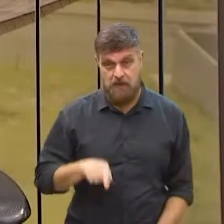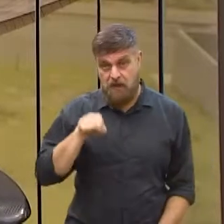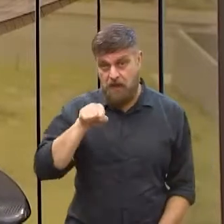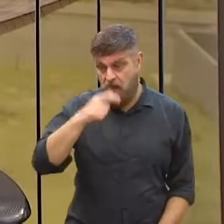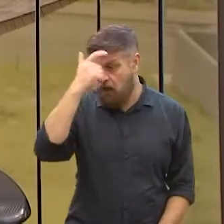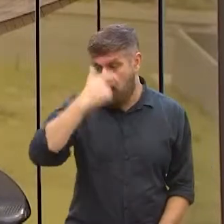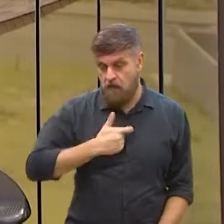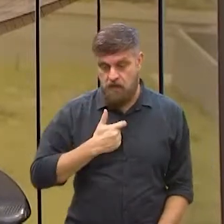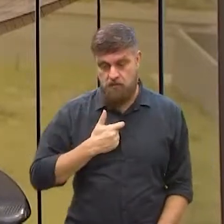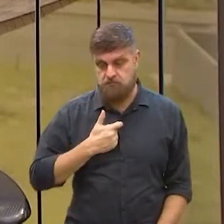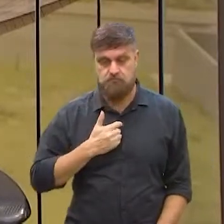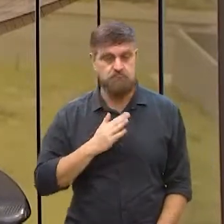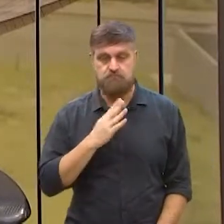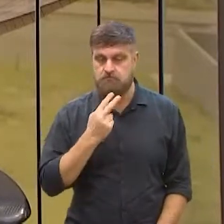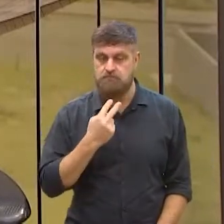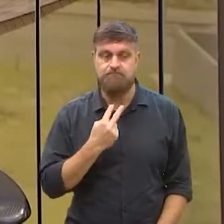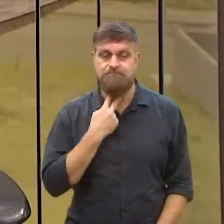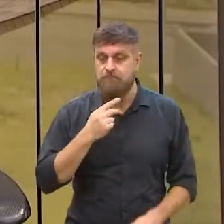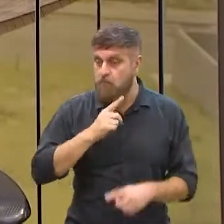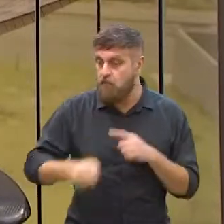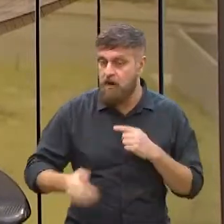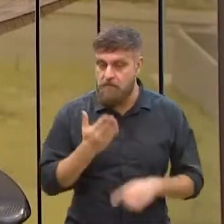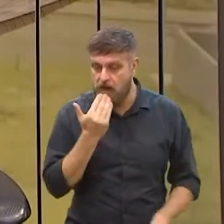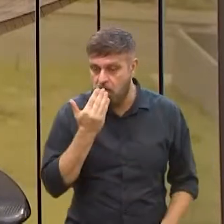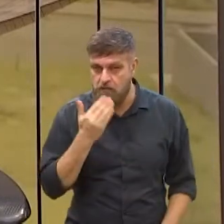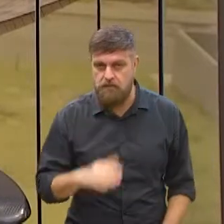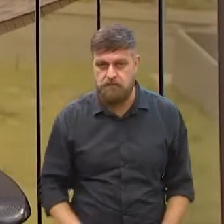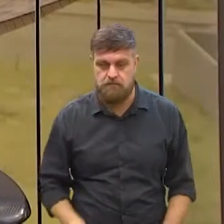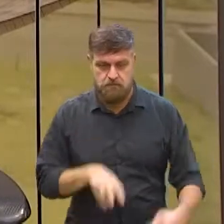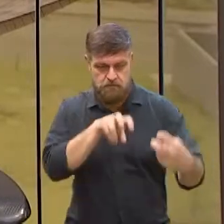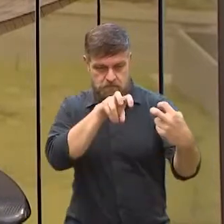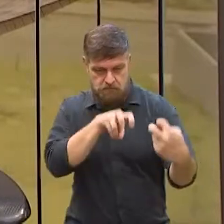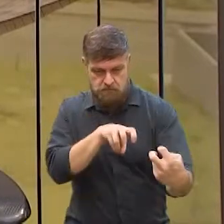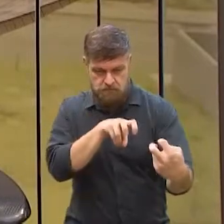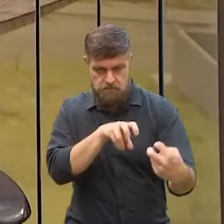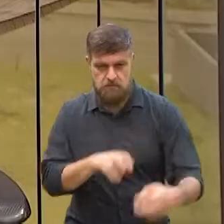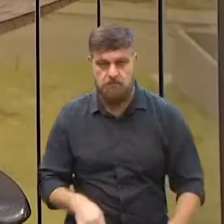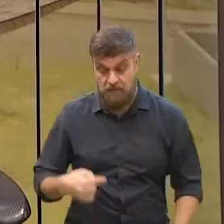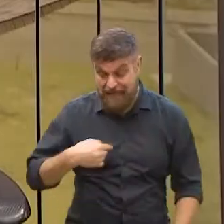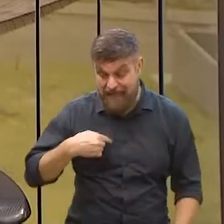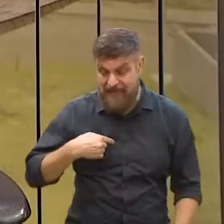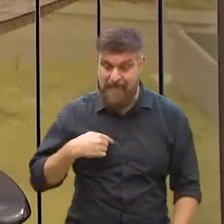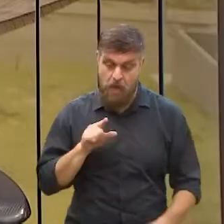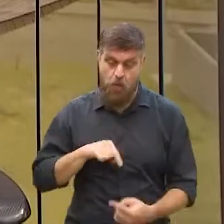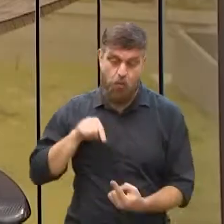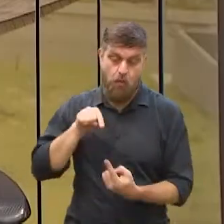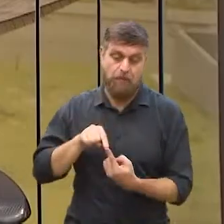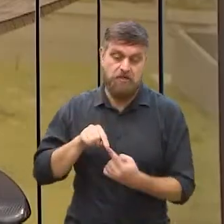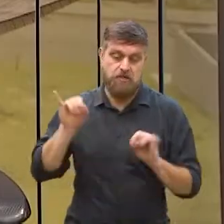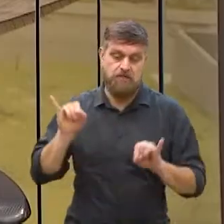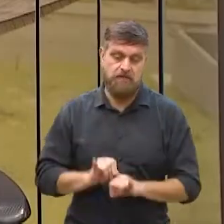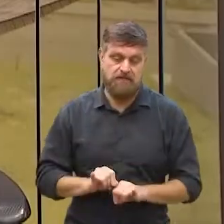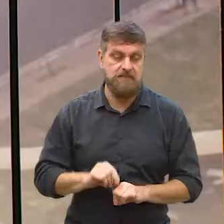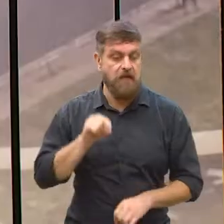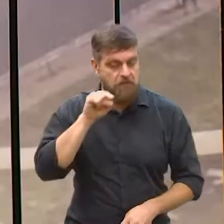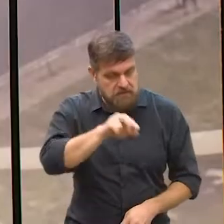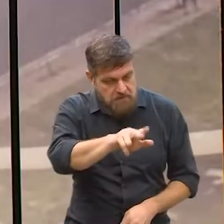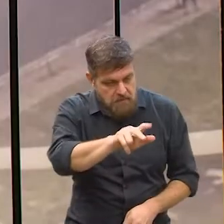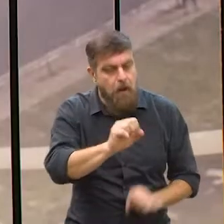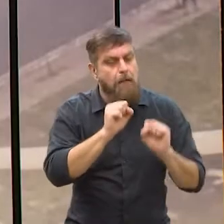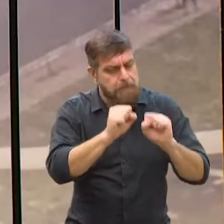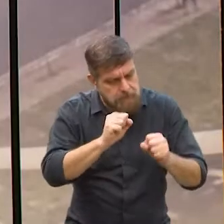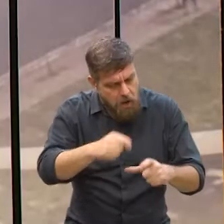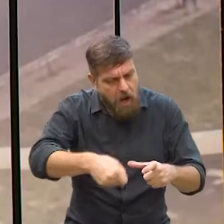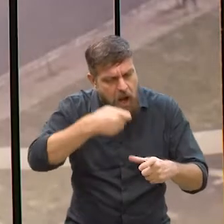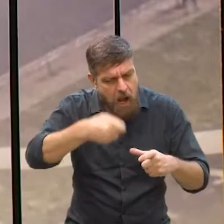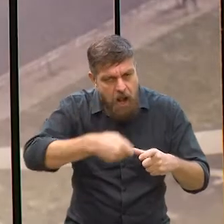não interessa, foi opção minha. Então pensa bem, você não vai querer emagrecer por causa de mim. Então coma, porque a opção é minha. Aí a gente